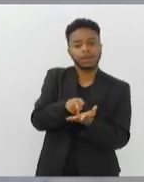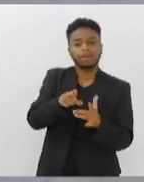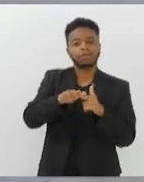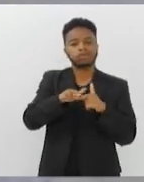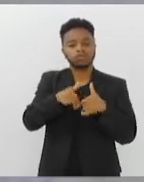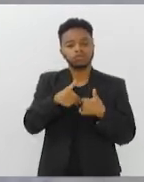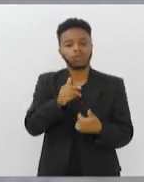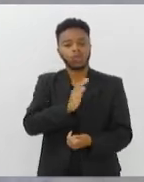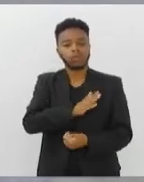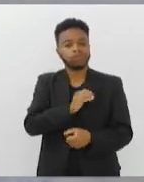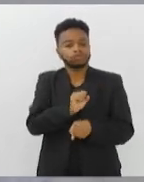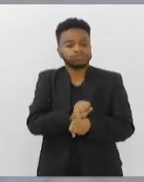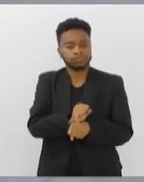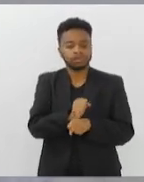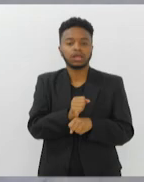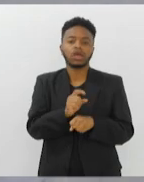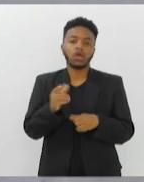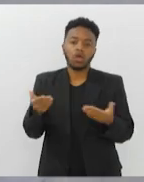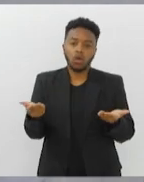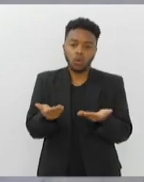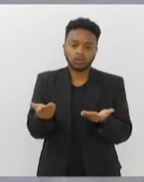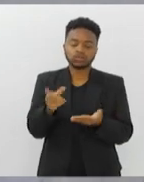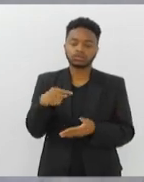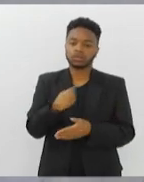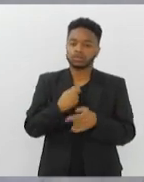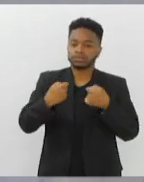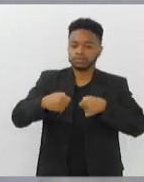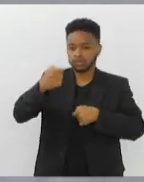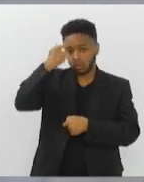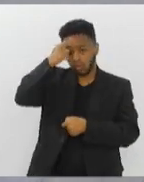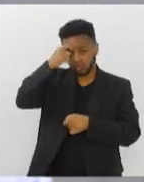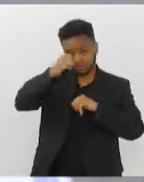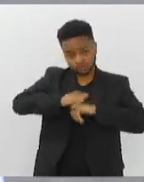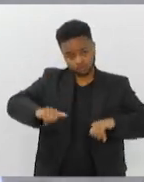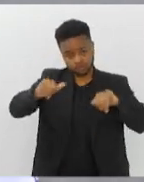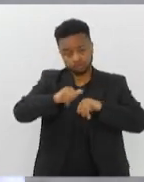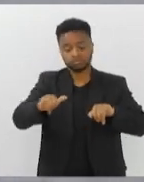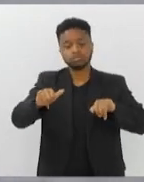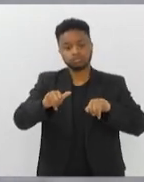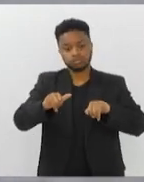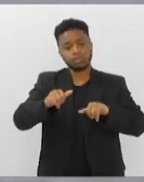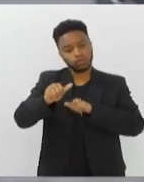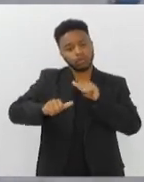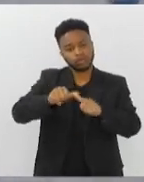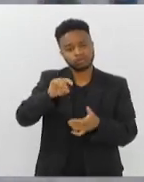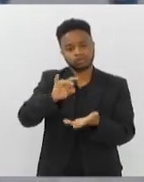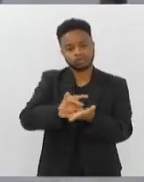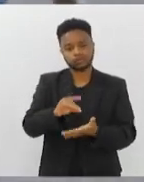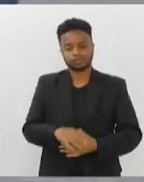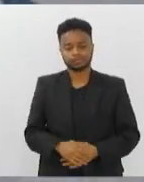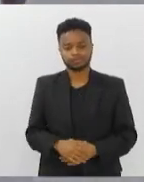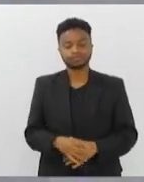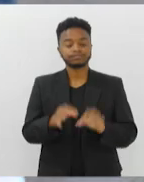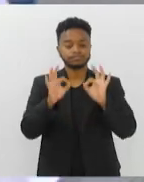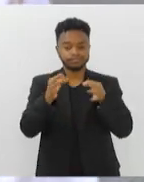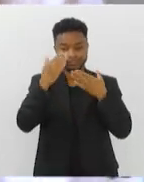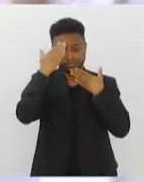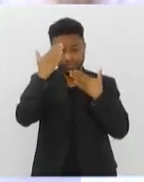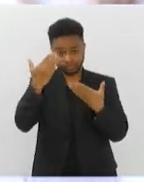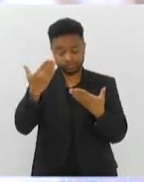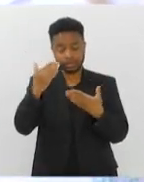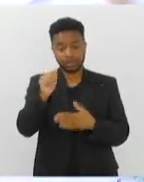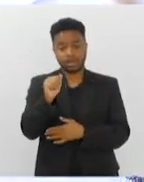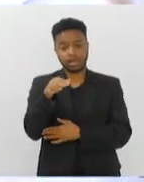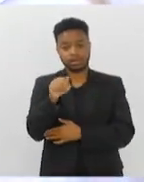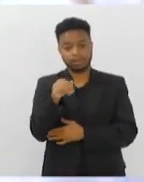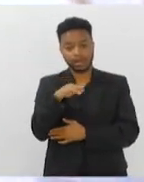então vamos hoje, nesse dia de conscientização do colesterol, fazer uma mudança de verdade, né? Com certeza. Obrigado, então, doutora Amália.